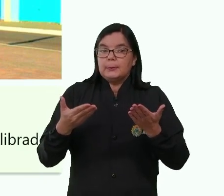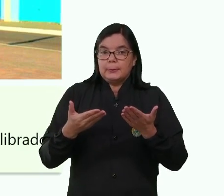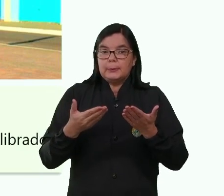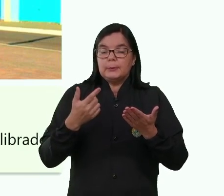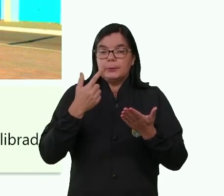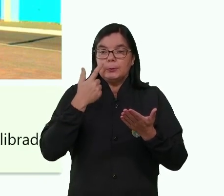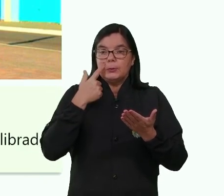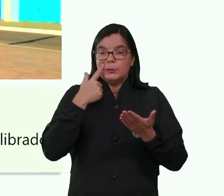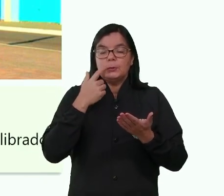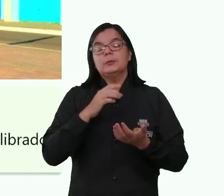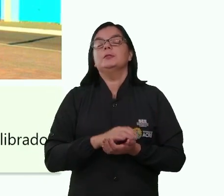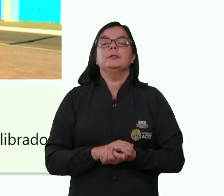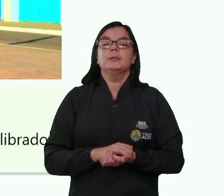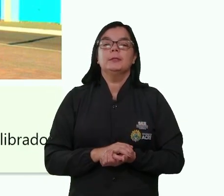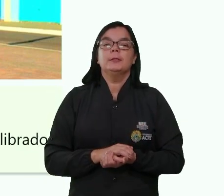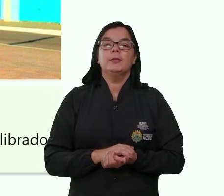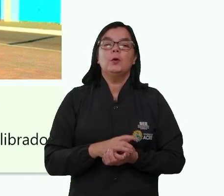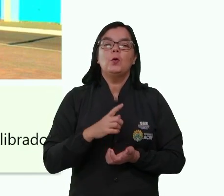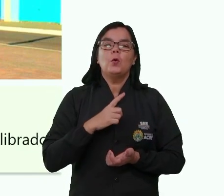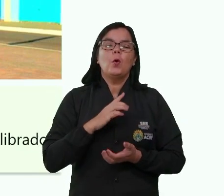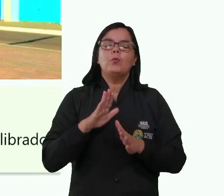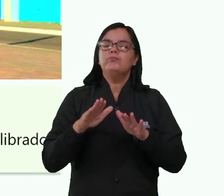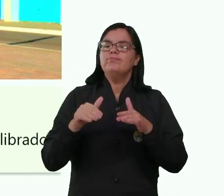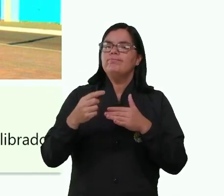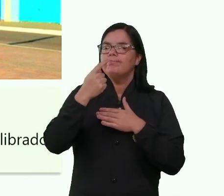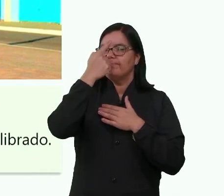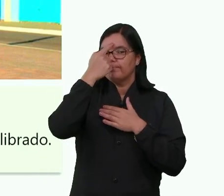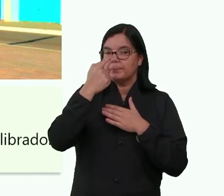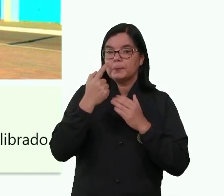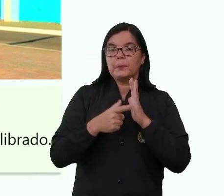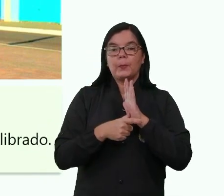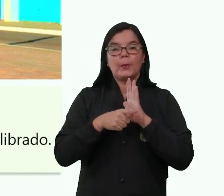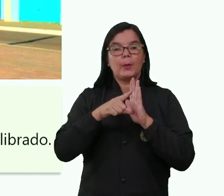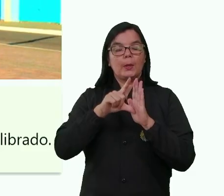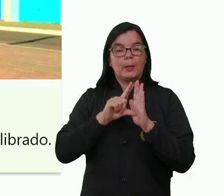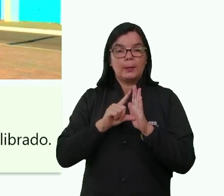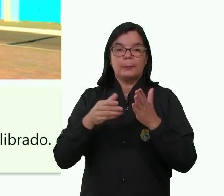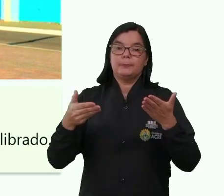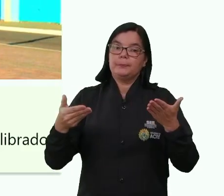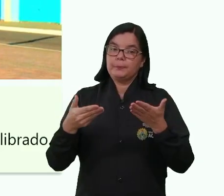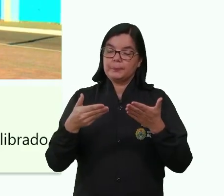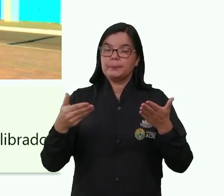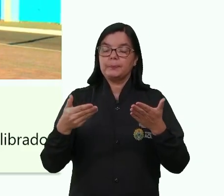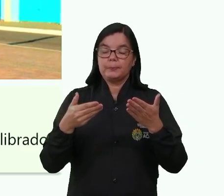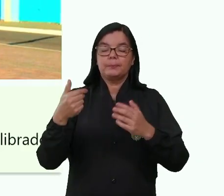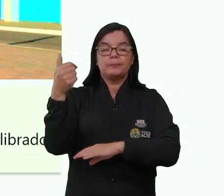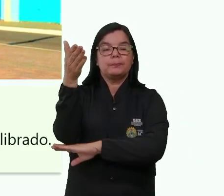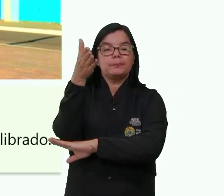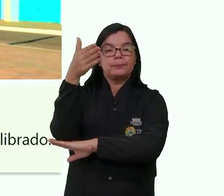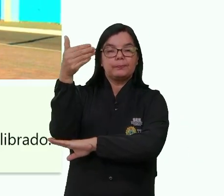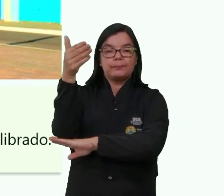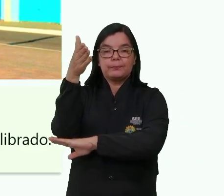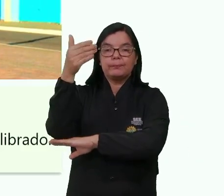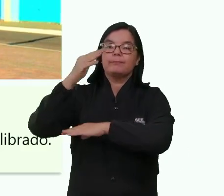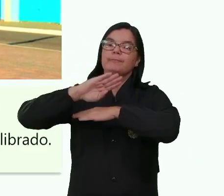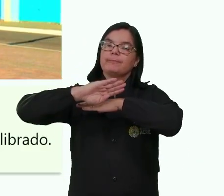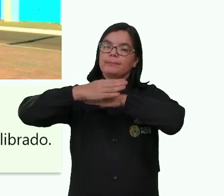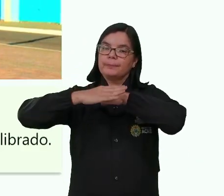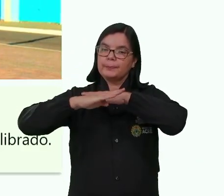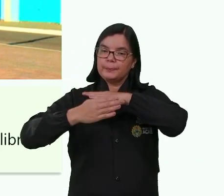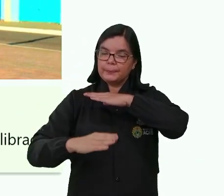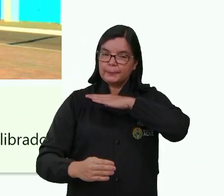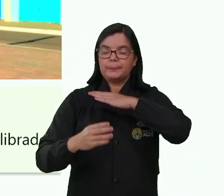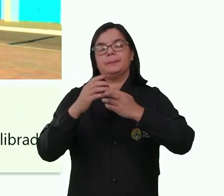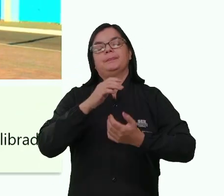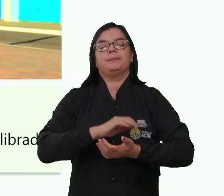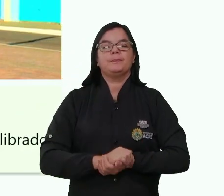para contrastar com a imagem anterior, só que agora uma imagem mais atualizada